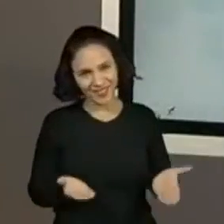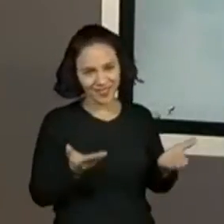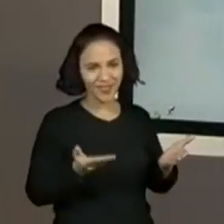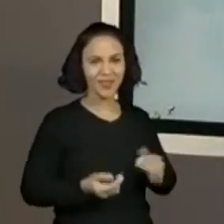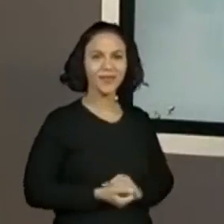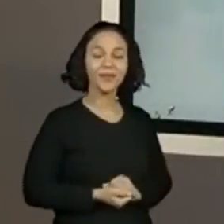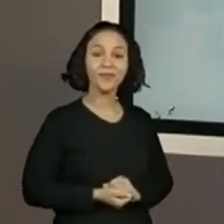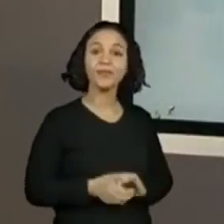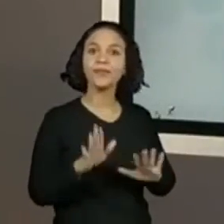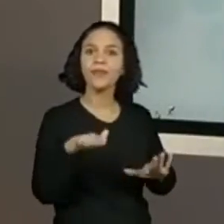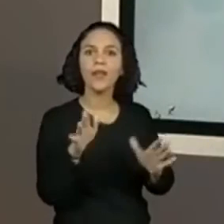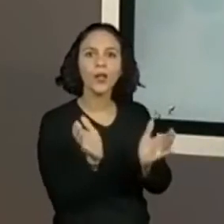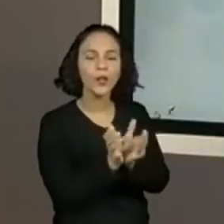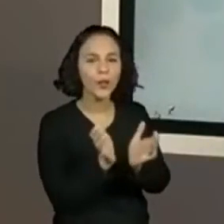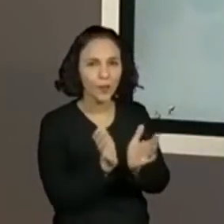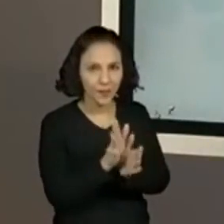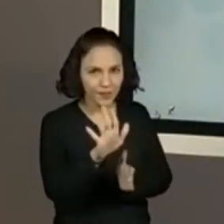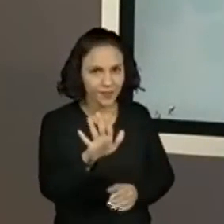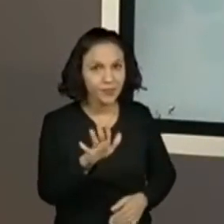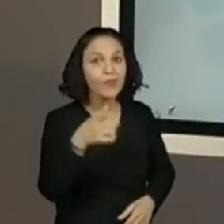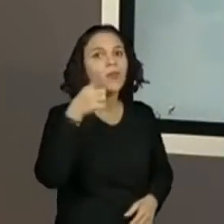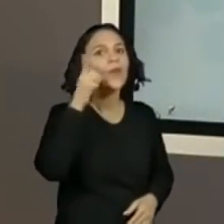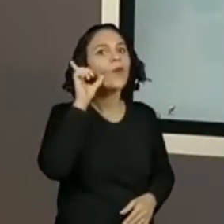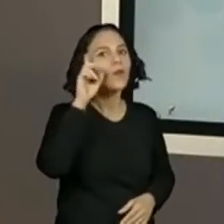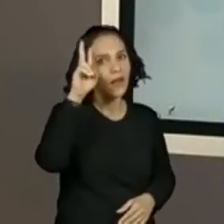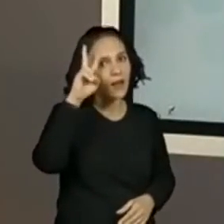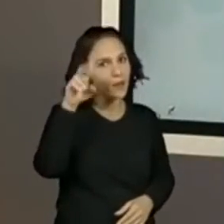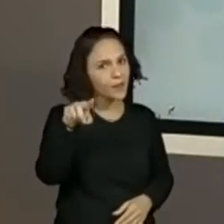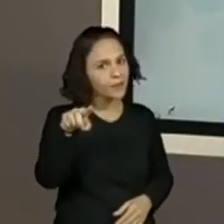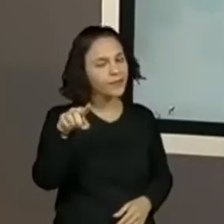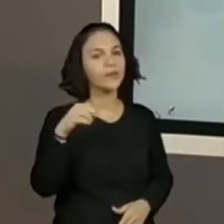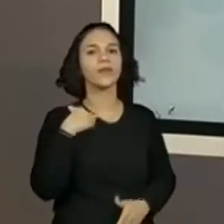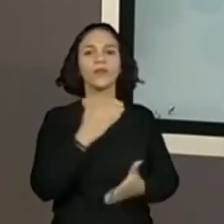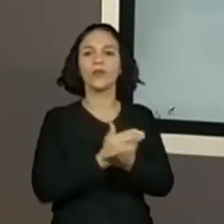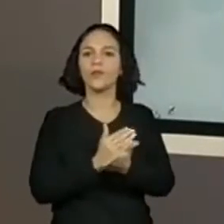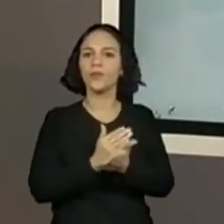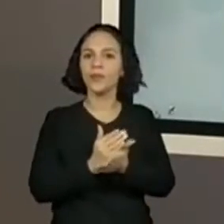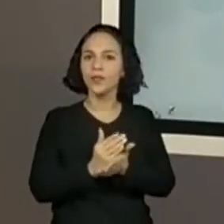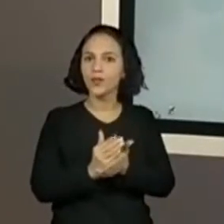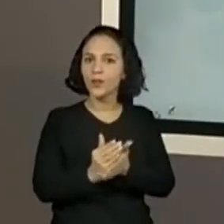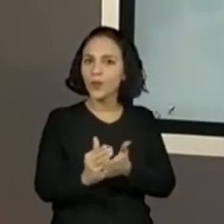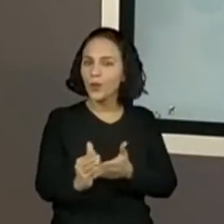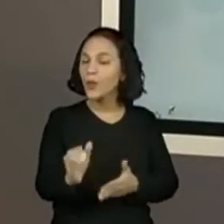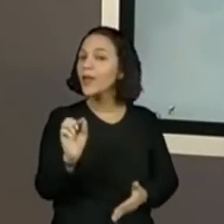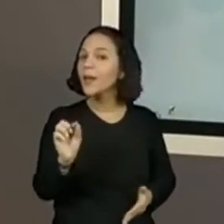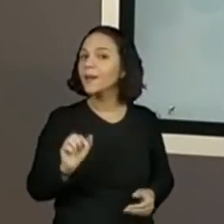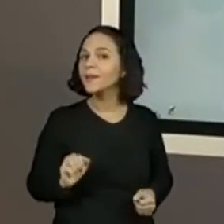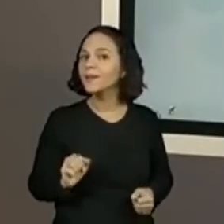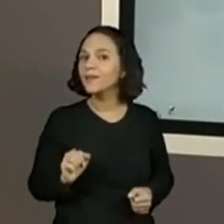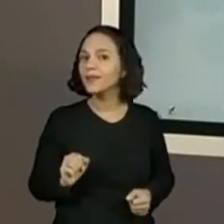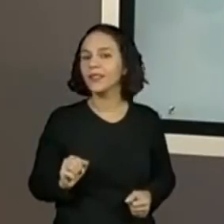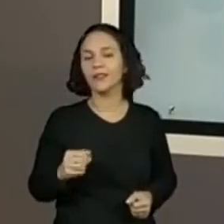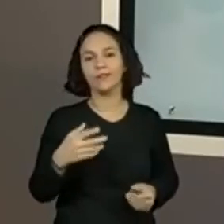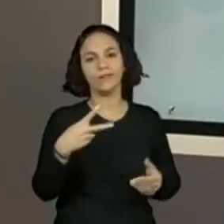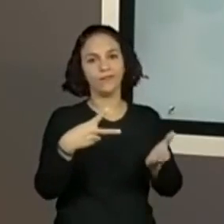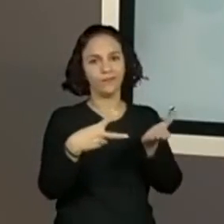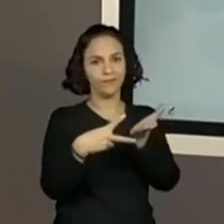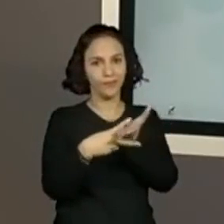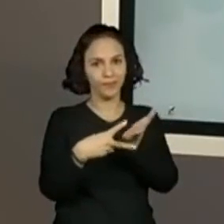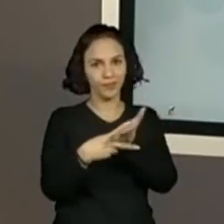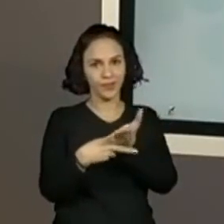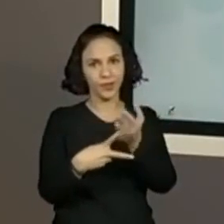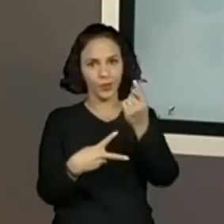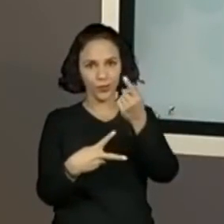professora Kelly. Turminha, ontem nós começamos a fazer uma atividade aí, lembra? Parte 1. E hoje nós